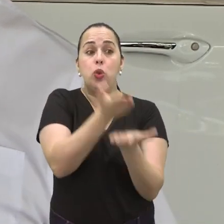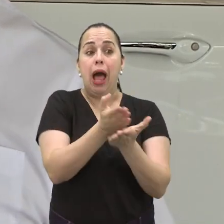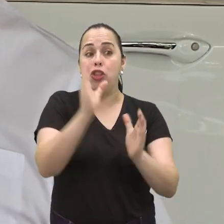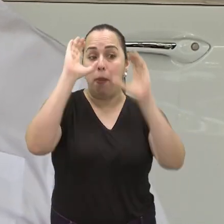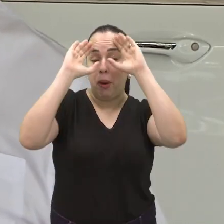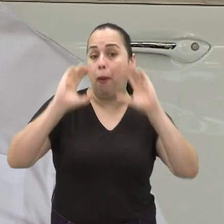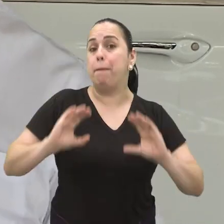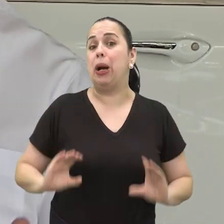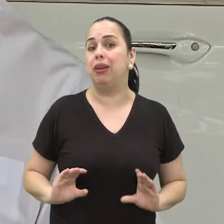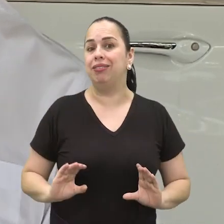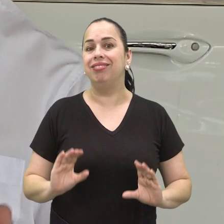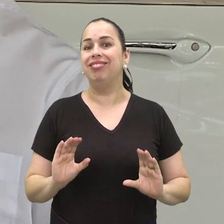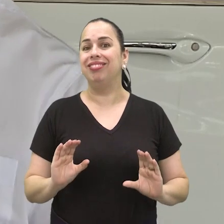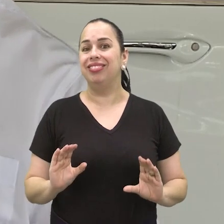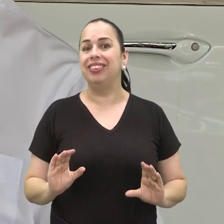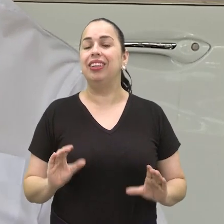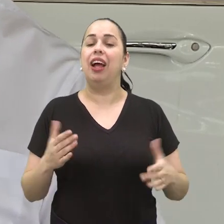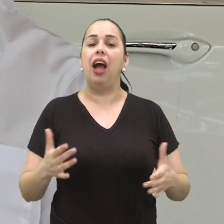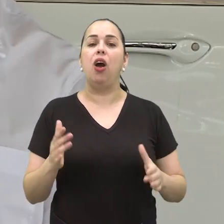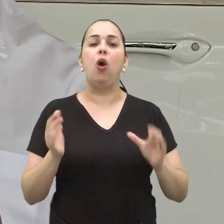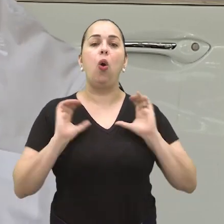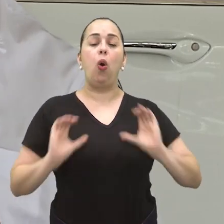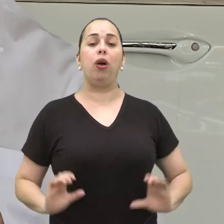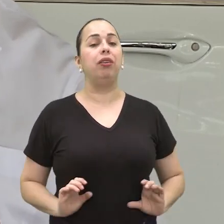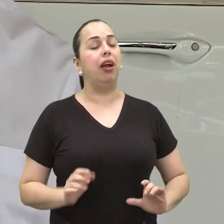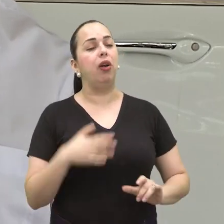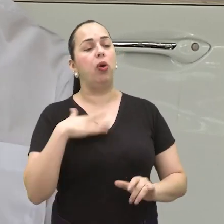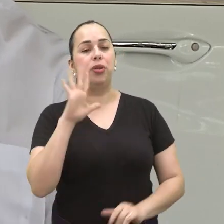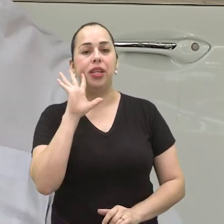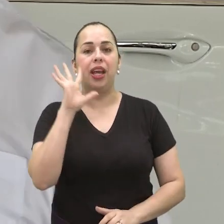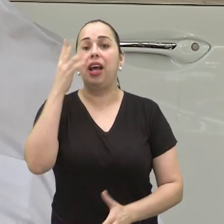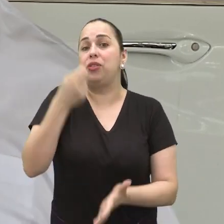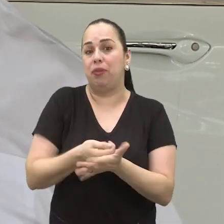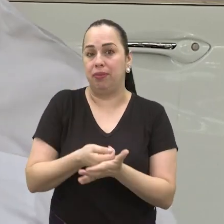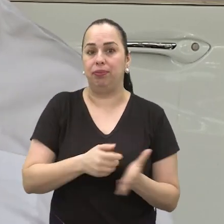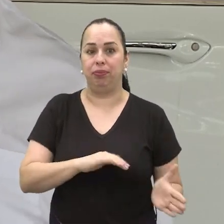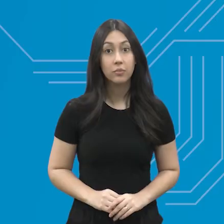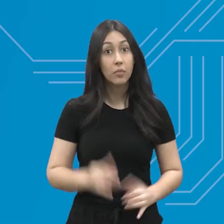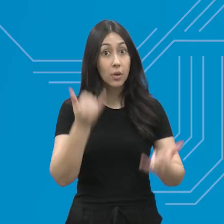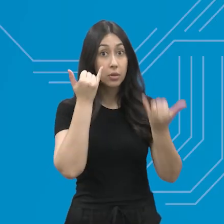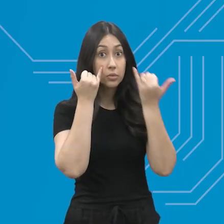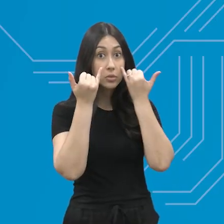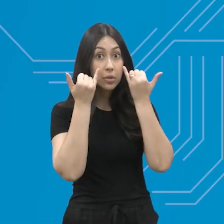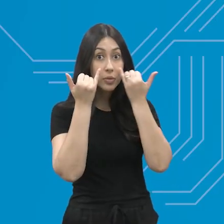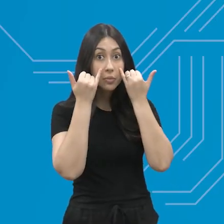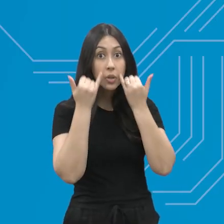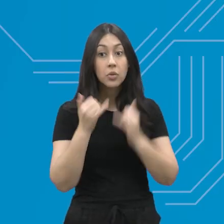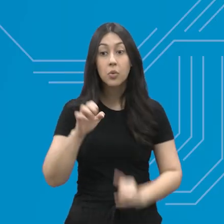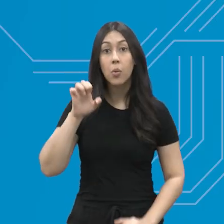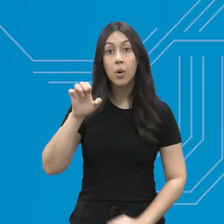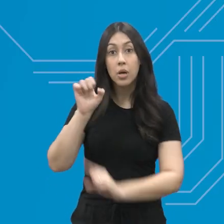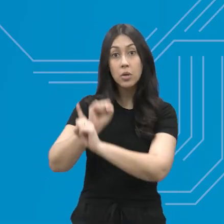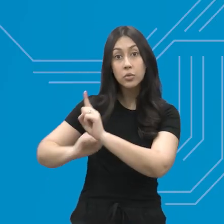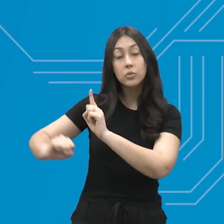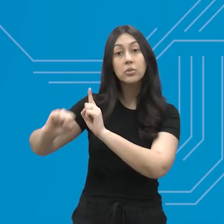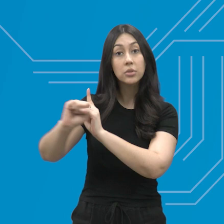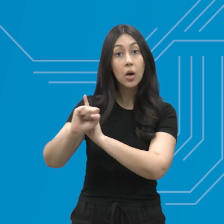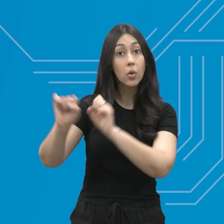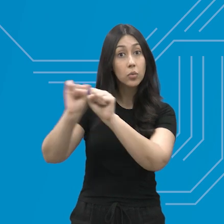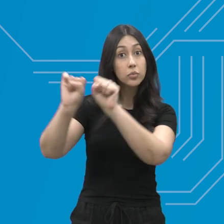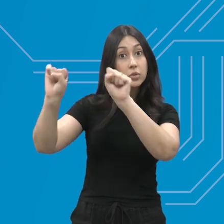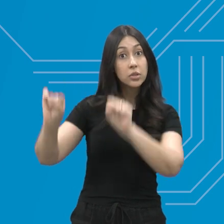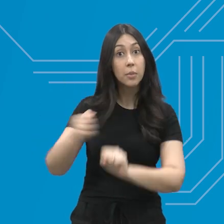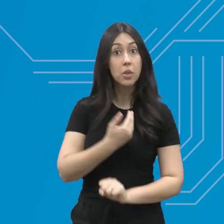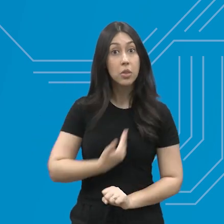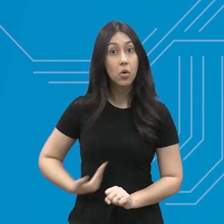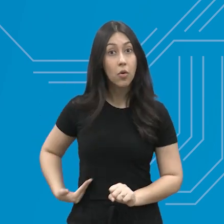estudando, né, sobre pessoas, comportamentos, temperamentos, eu consegui lidar melhor com esse tipo de problema. Dados do E-Social, sistema do